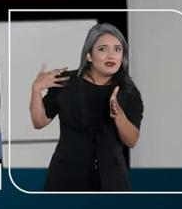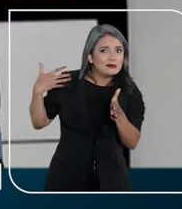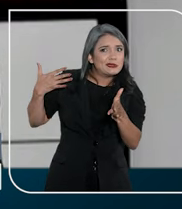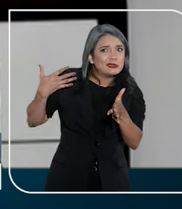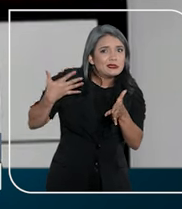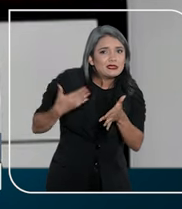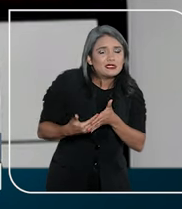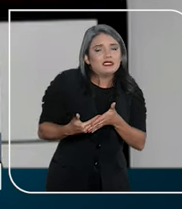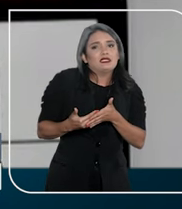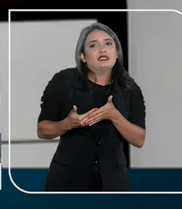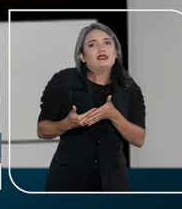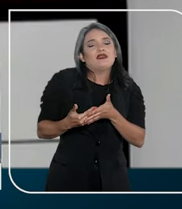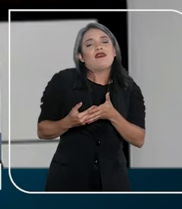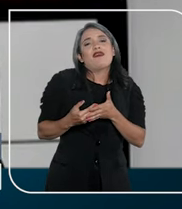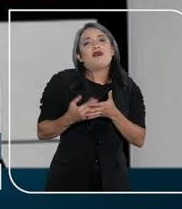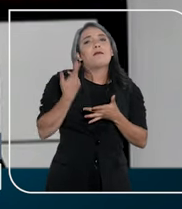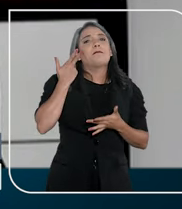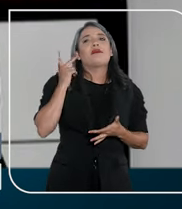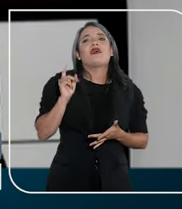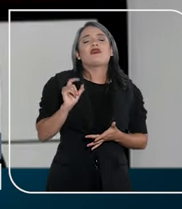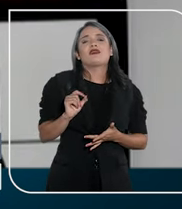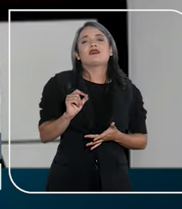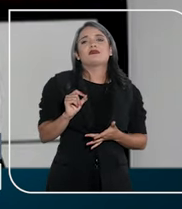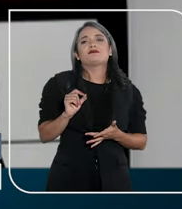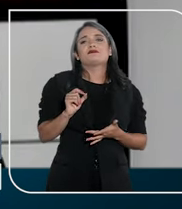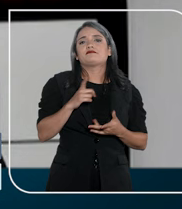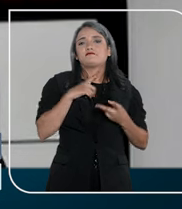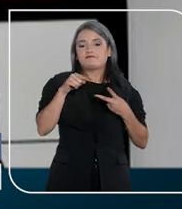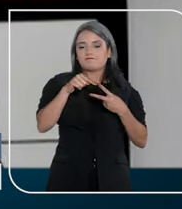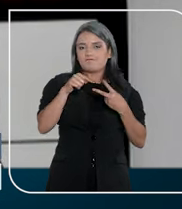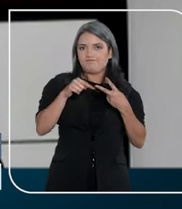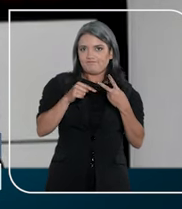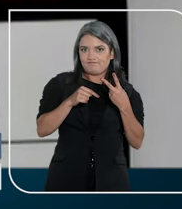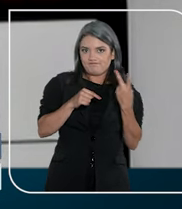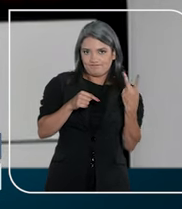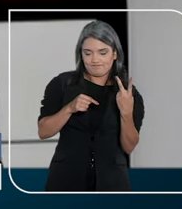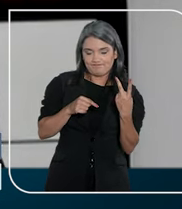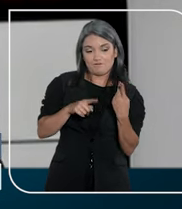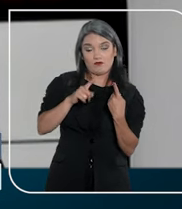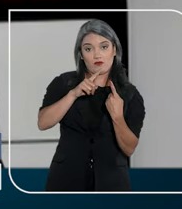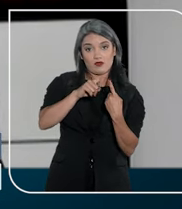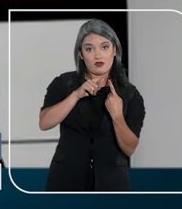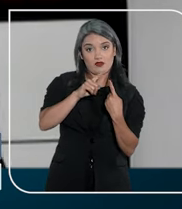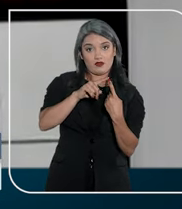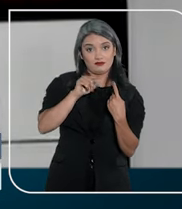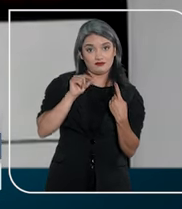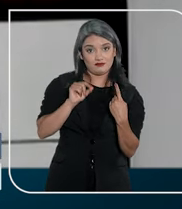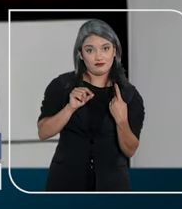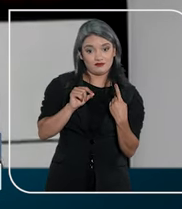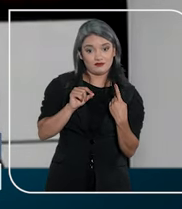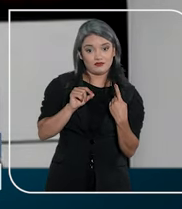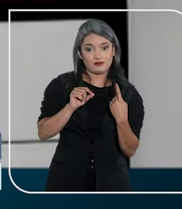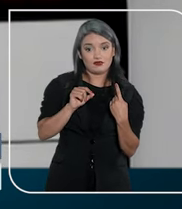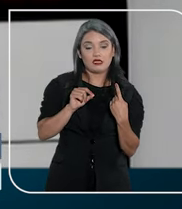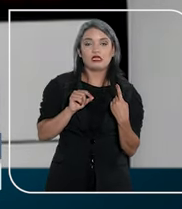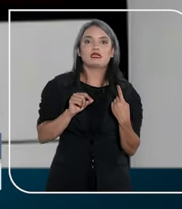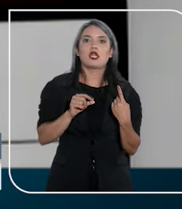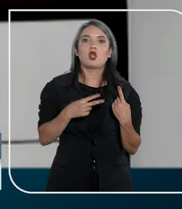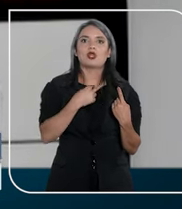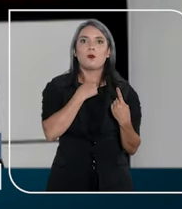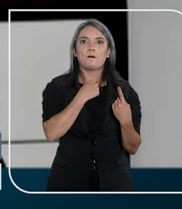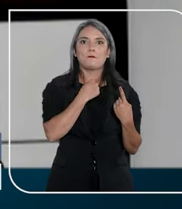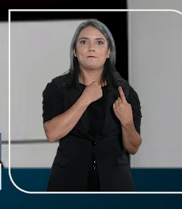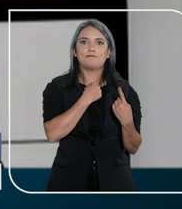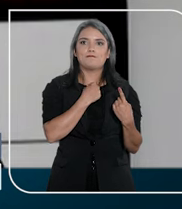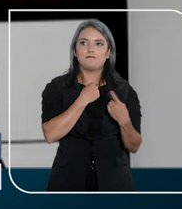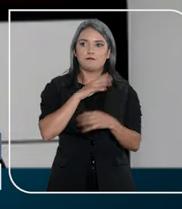Fábio, ela serve para, vamos dizer assim, dois motivos principais. O primeiro motivo é porque eu não posso ter ninguém